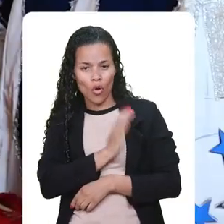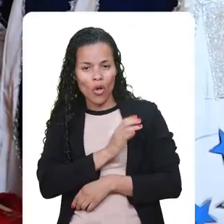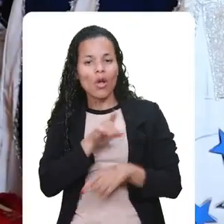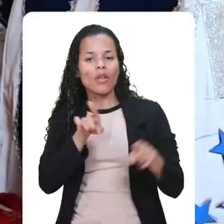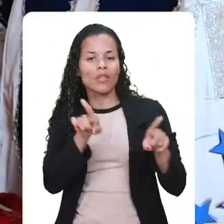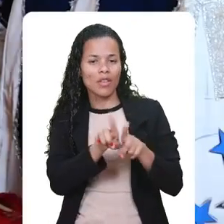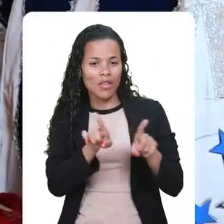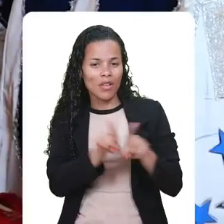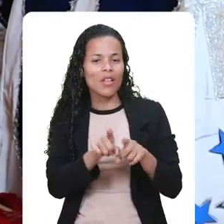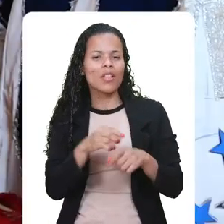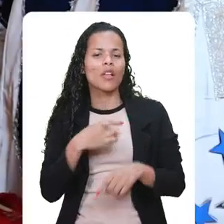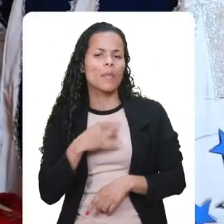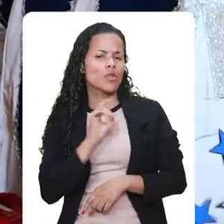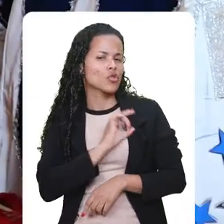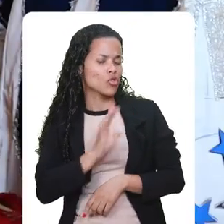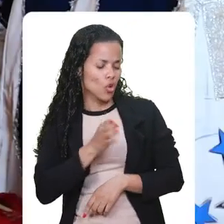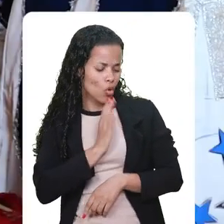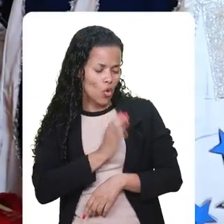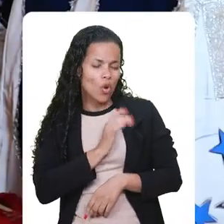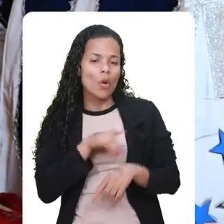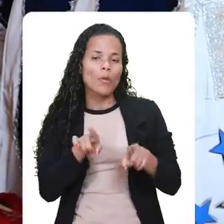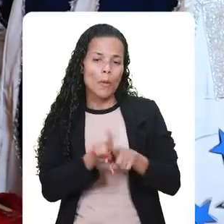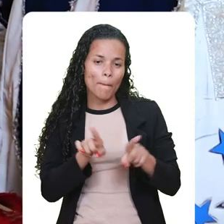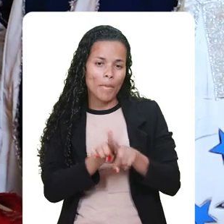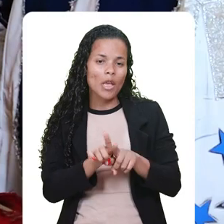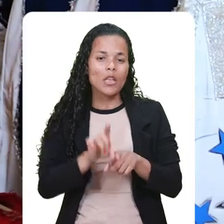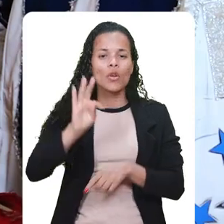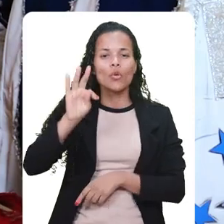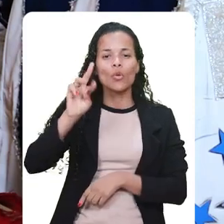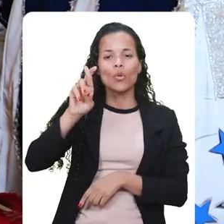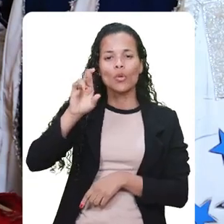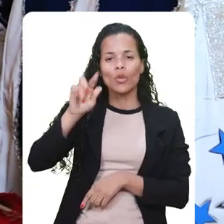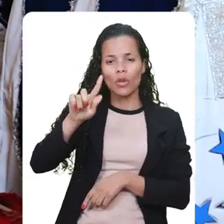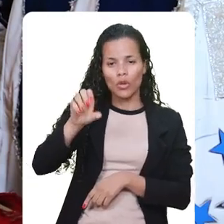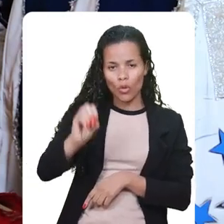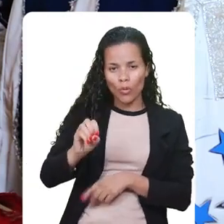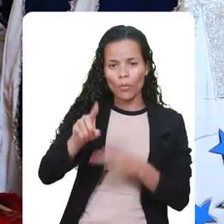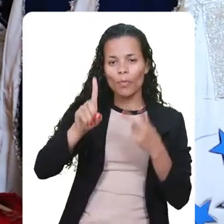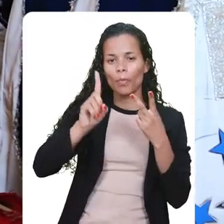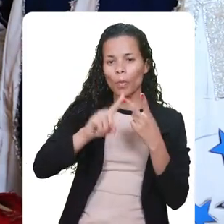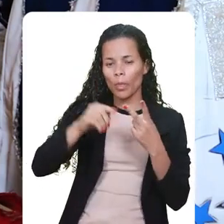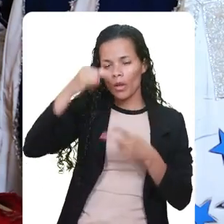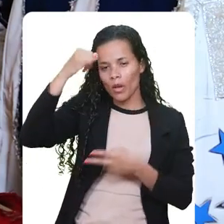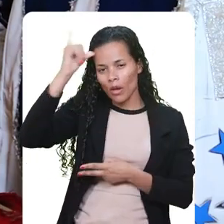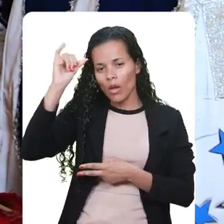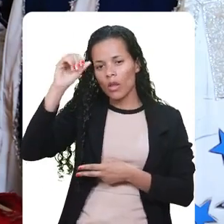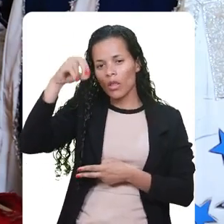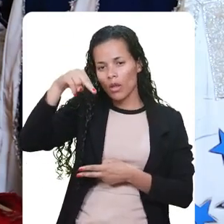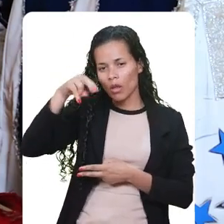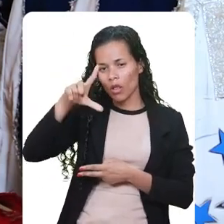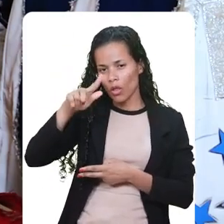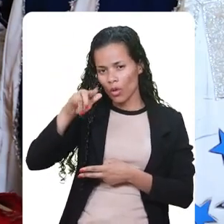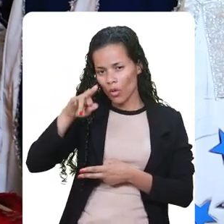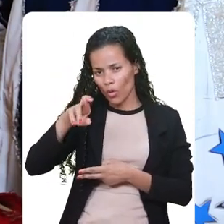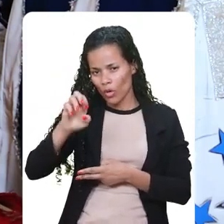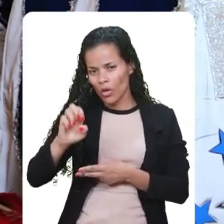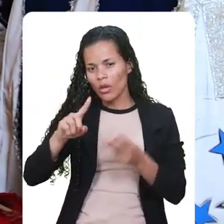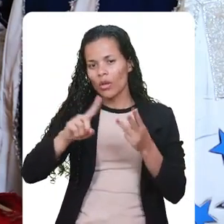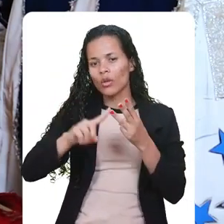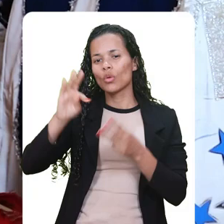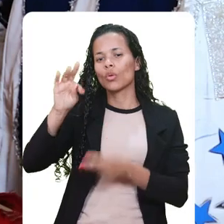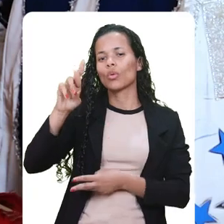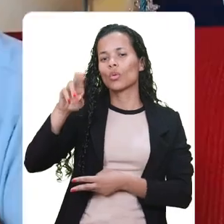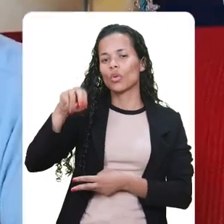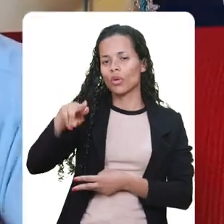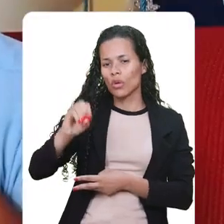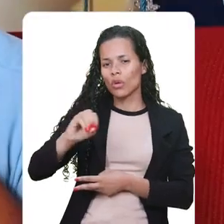tinha como também não só o coração, tinha com trigo, com o boi Nelore, como o boi turino e por aí